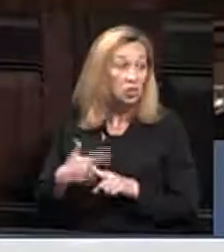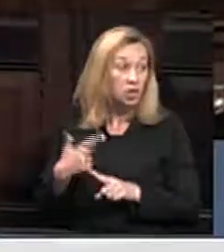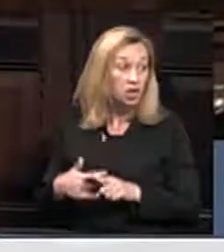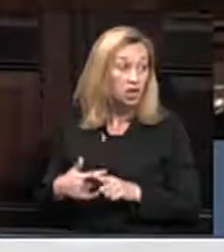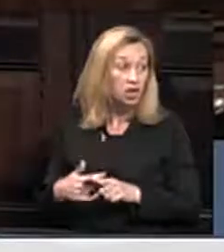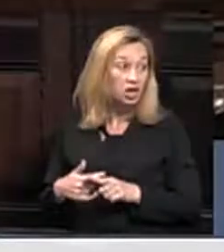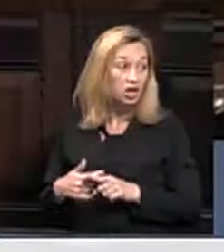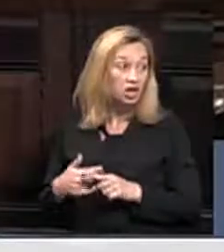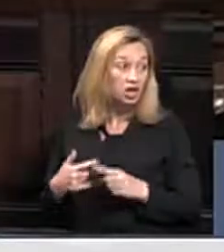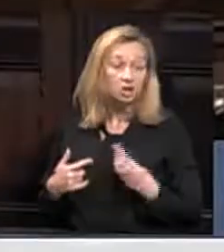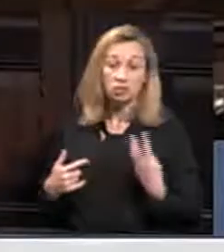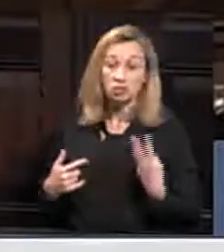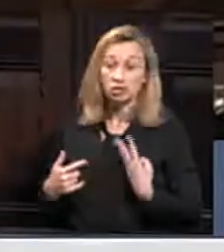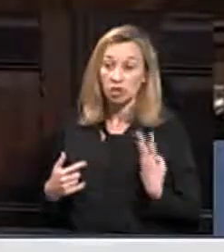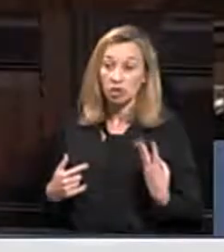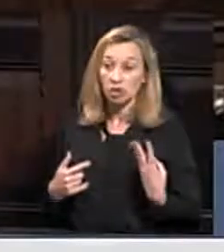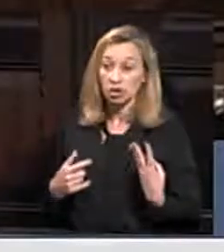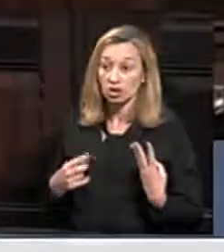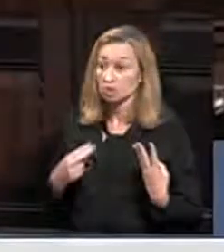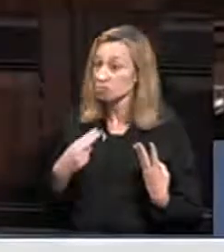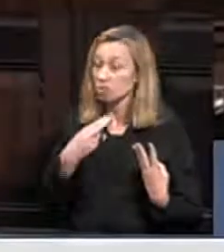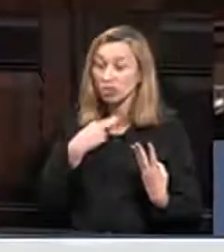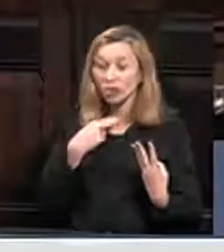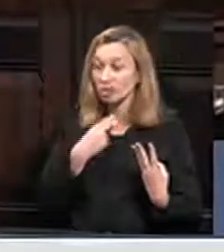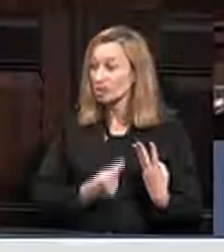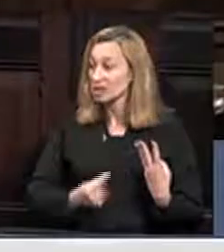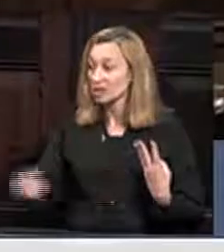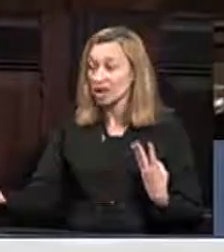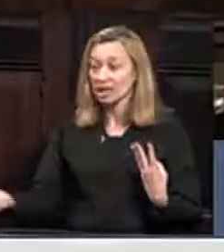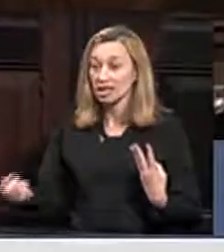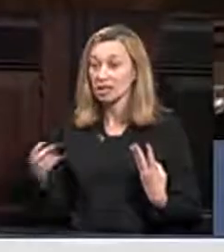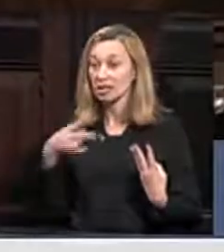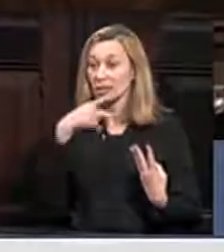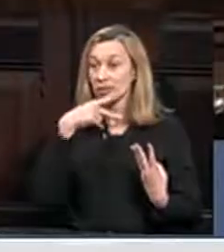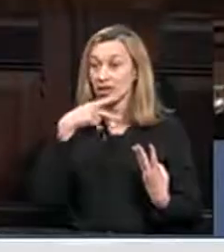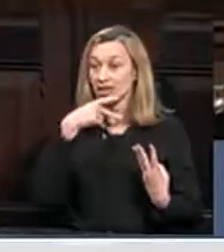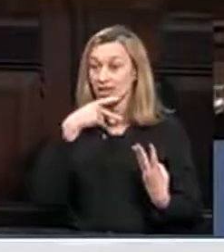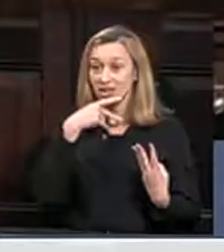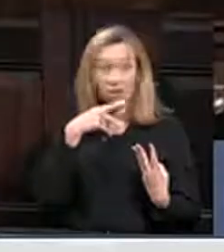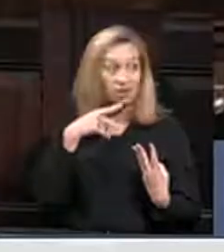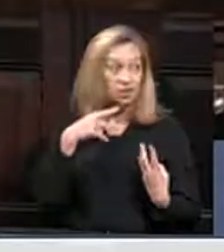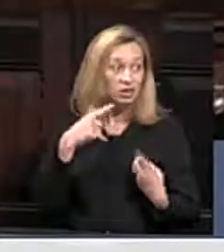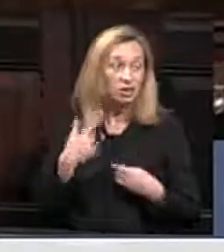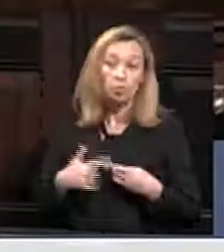nós podemos sair do partido, porque senão podem impedir os nossos